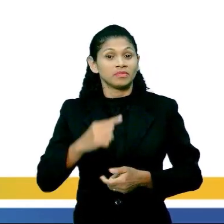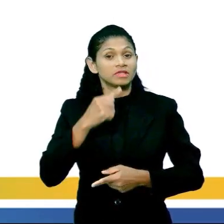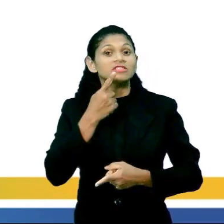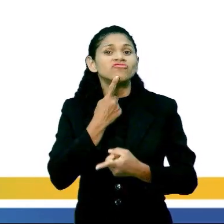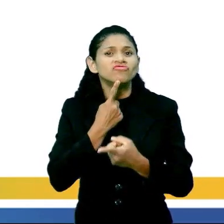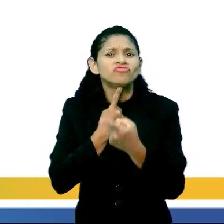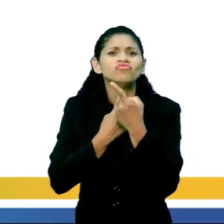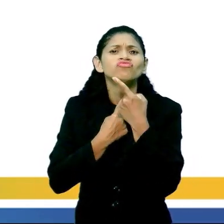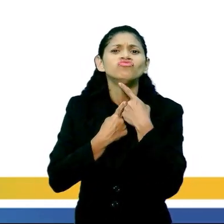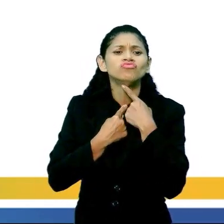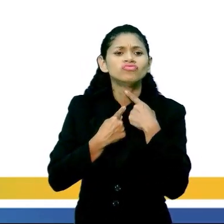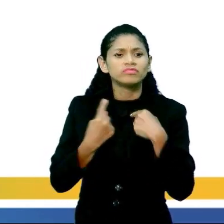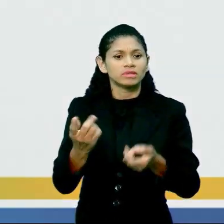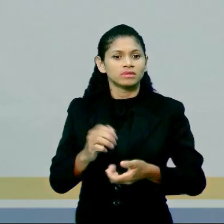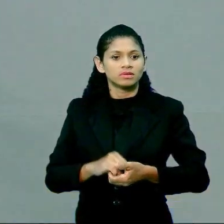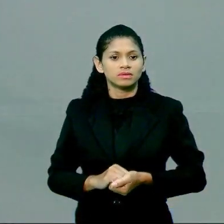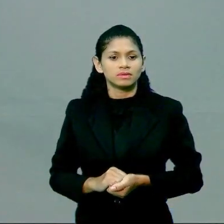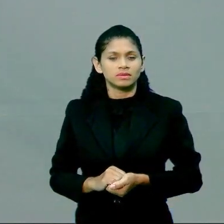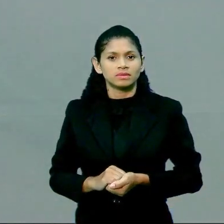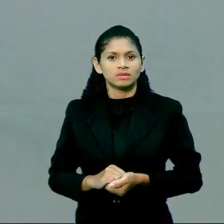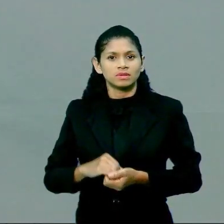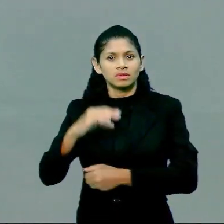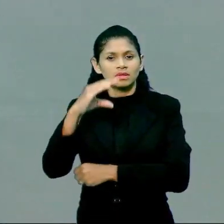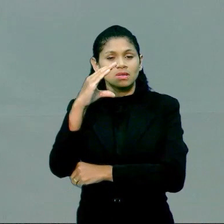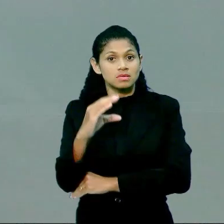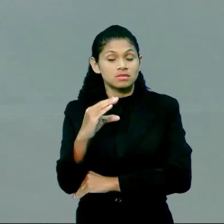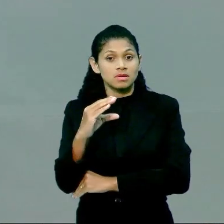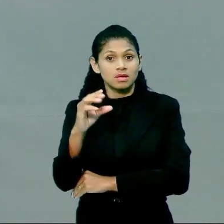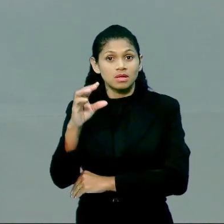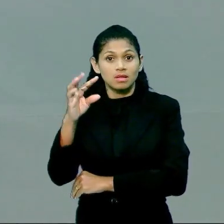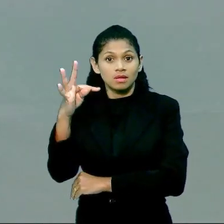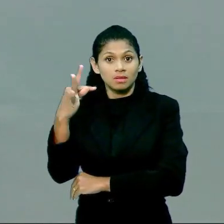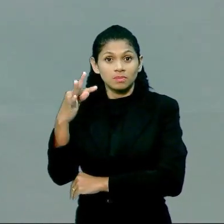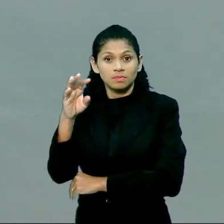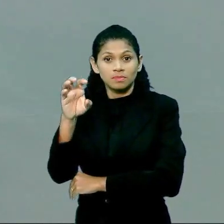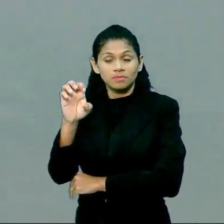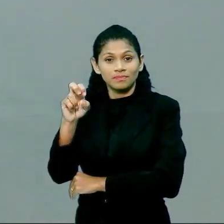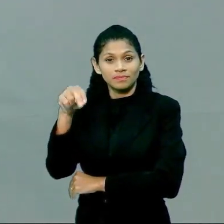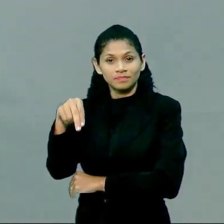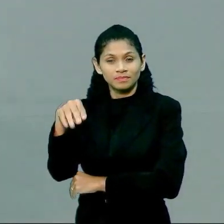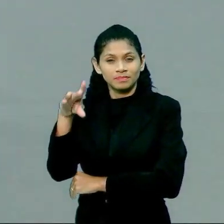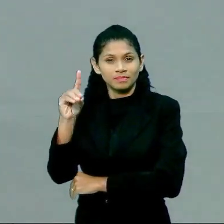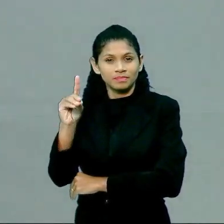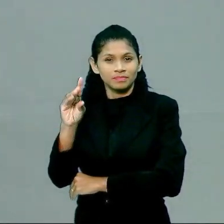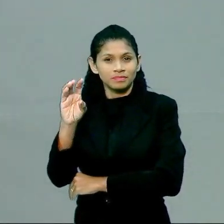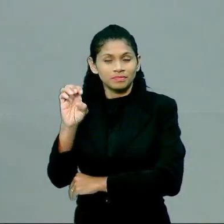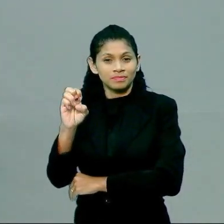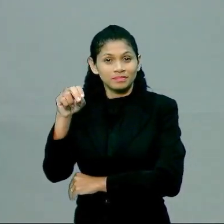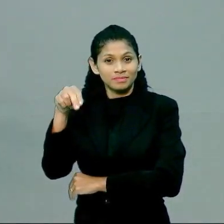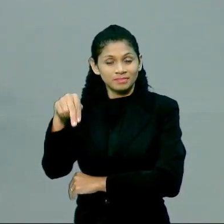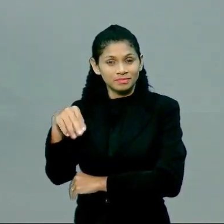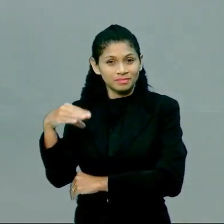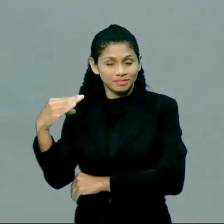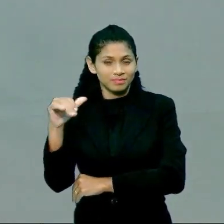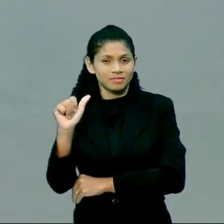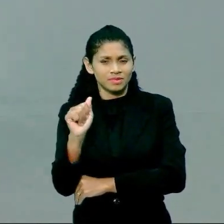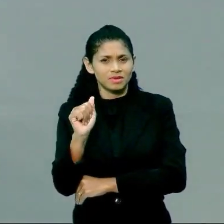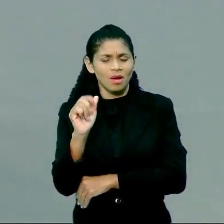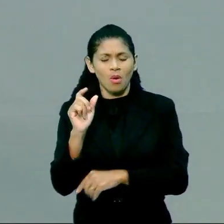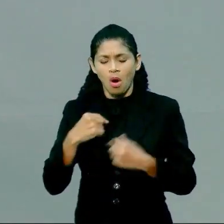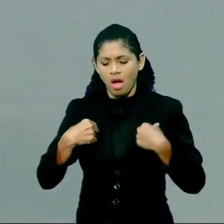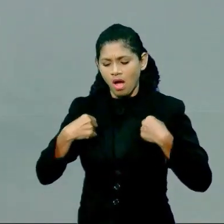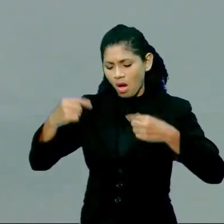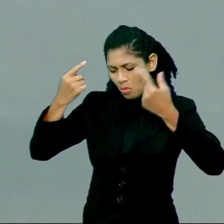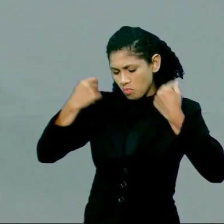vontade. Tendência. Tendência é moda, galera. Tendência é a galera pintando o cabelo de azul, né? A calça que já foi boca